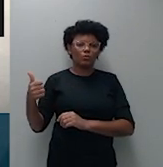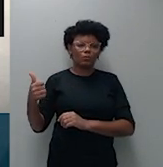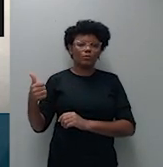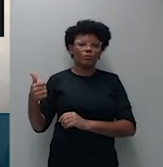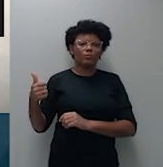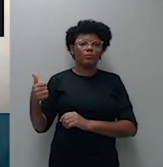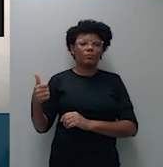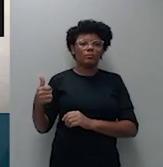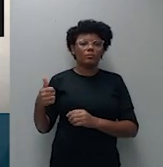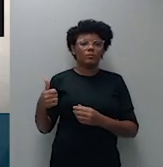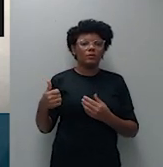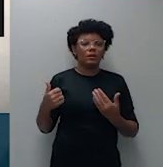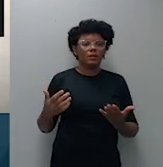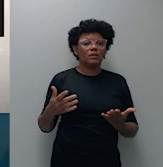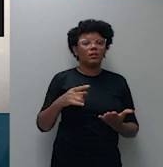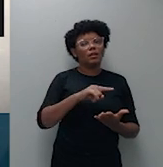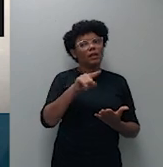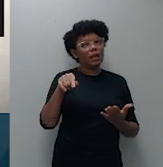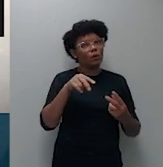224771,78